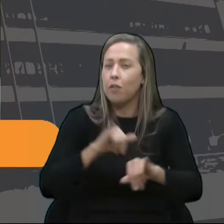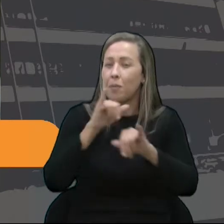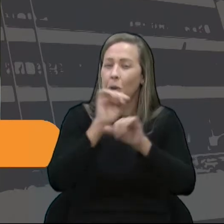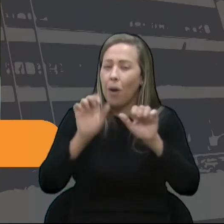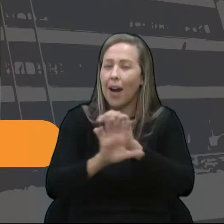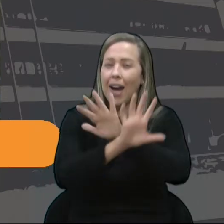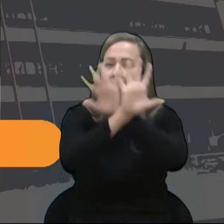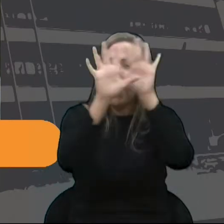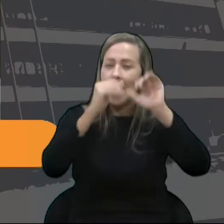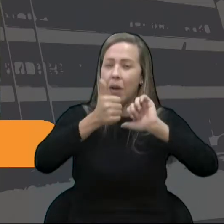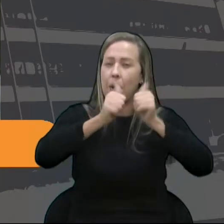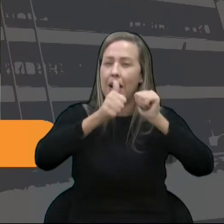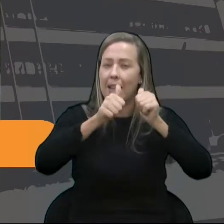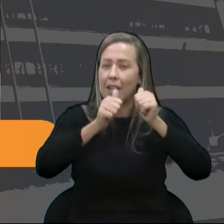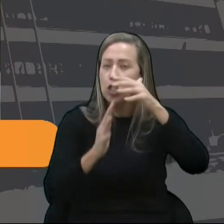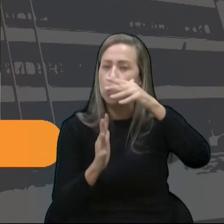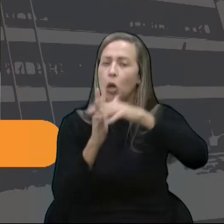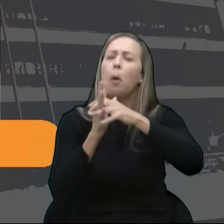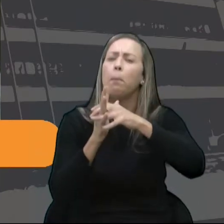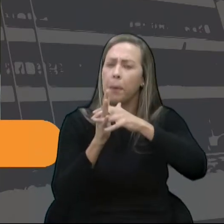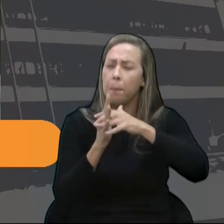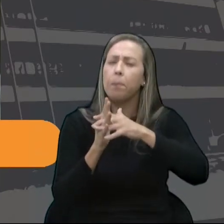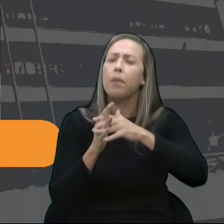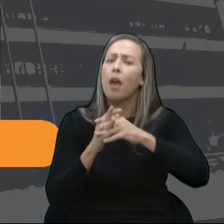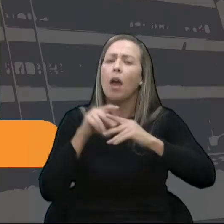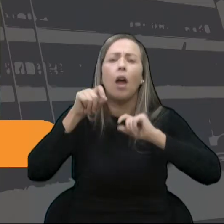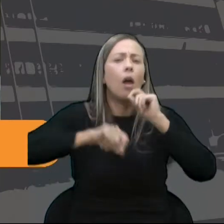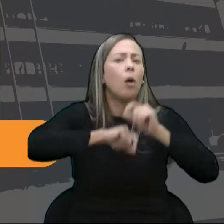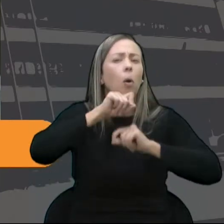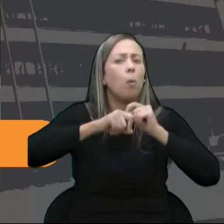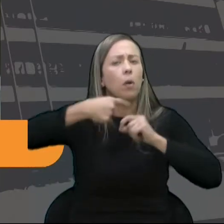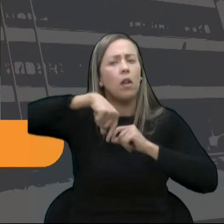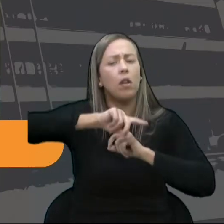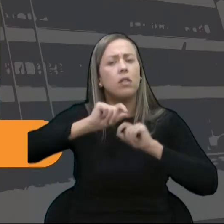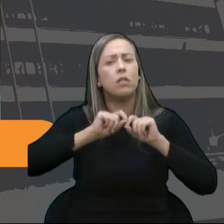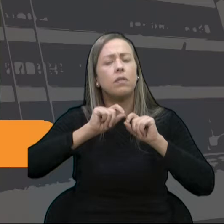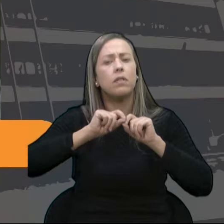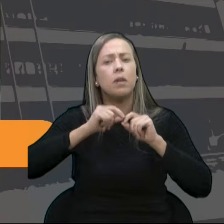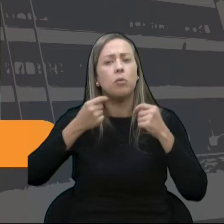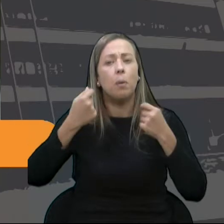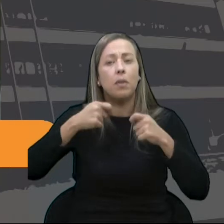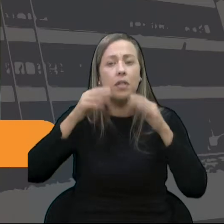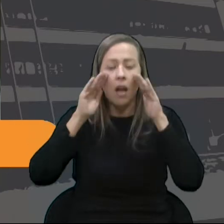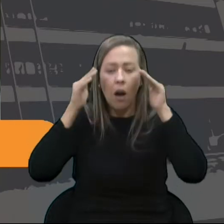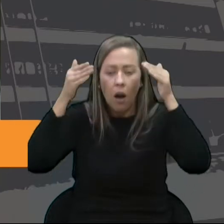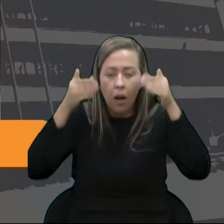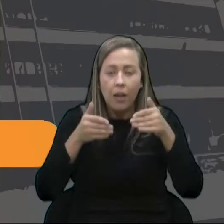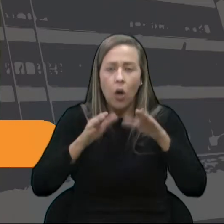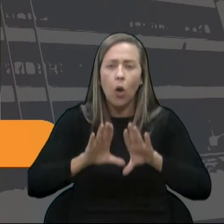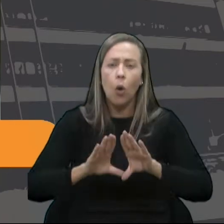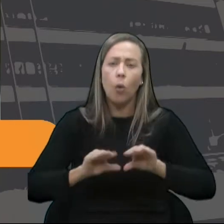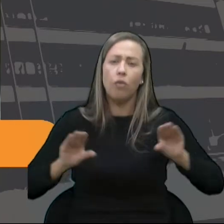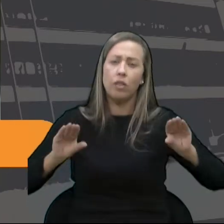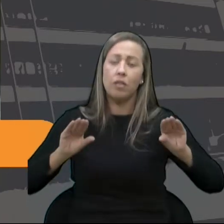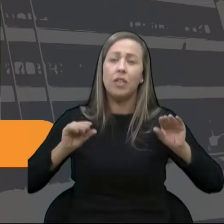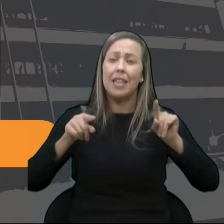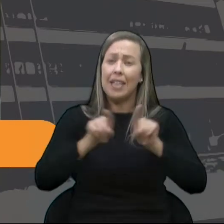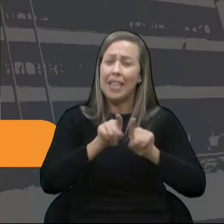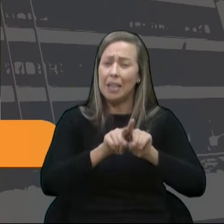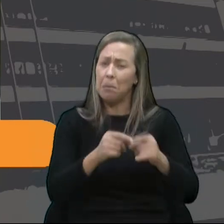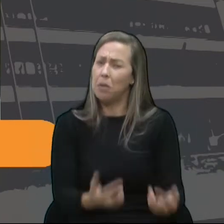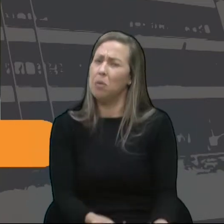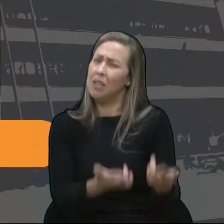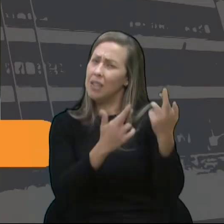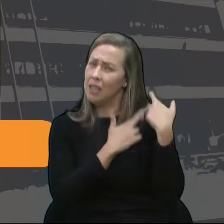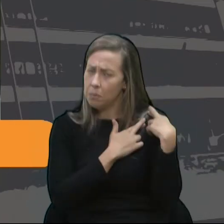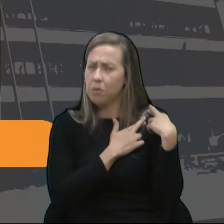boa qualidade, é que nós devemos encarar com tranquilidade e também com